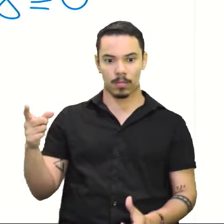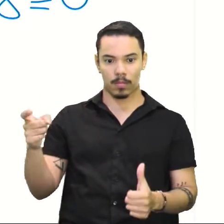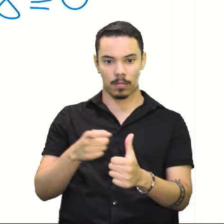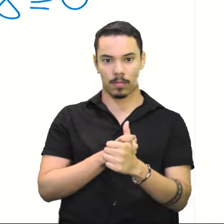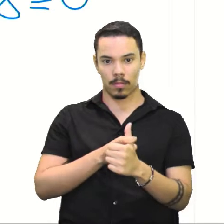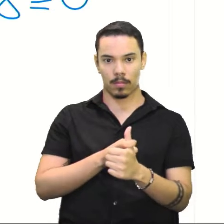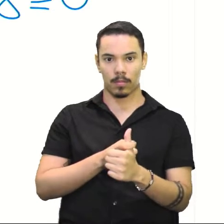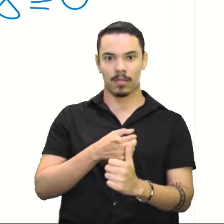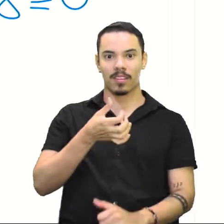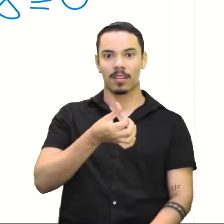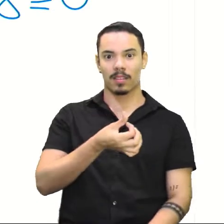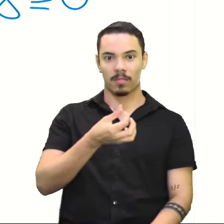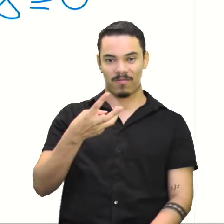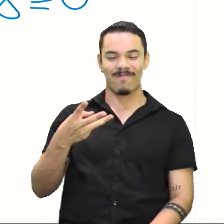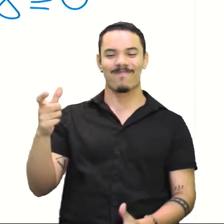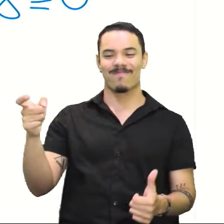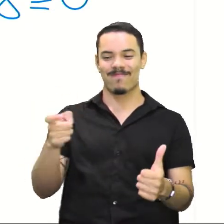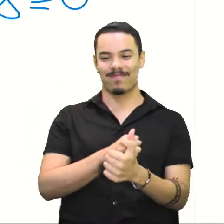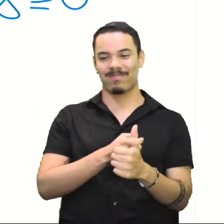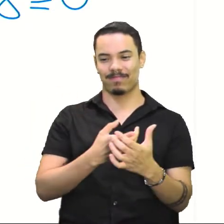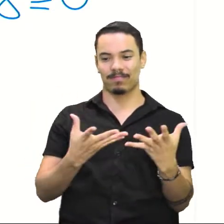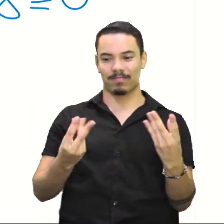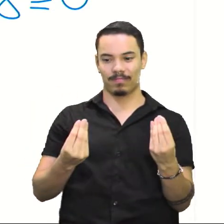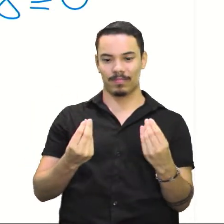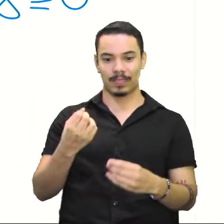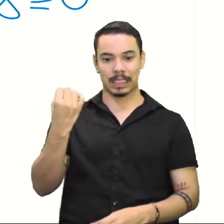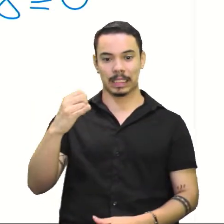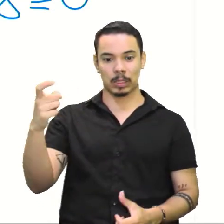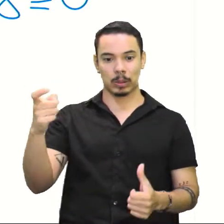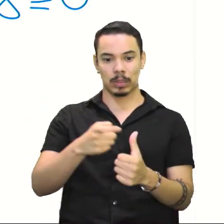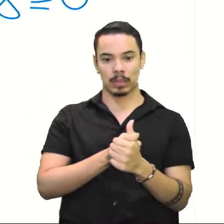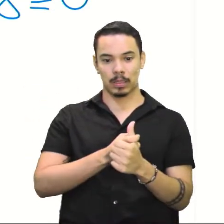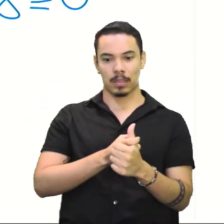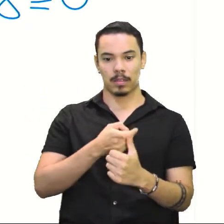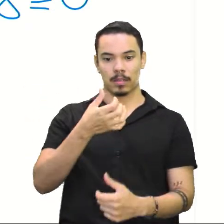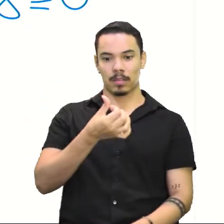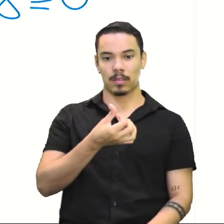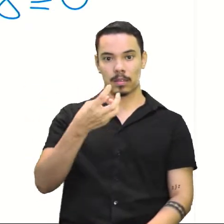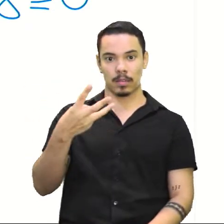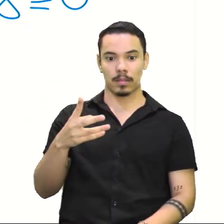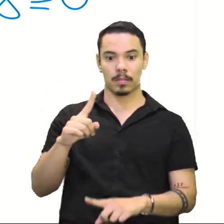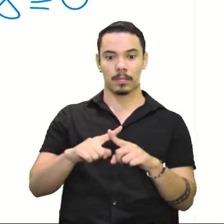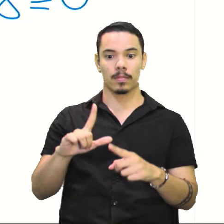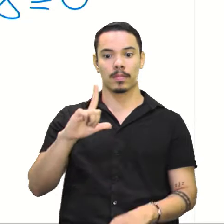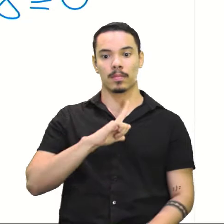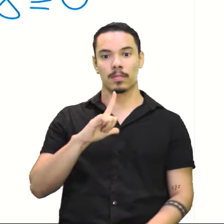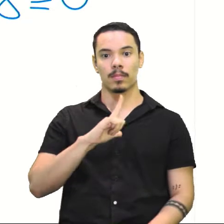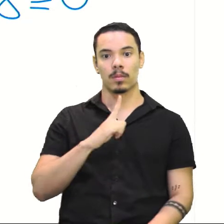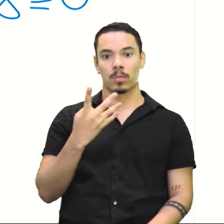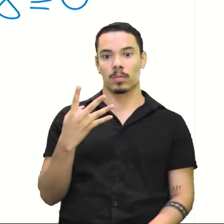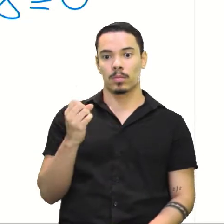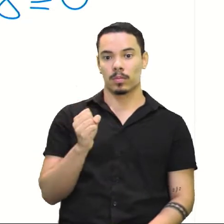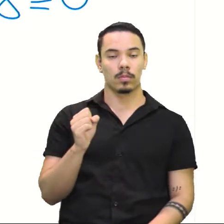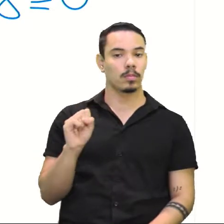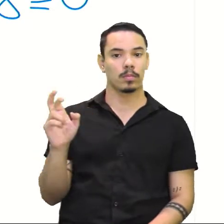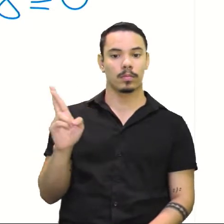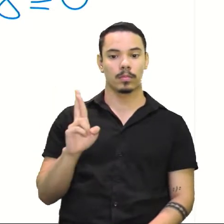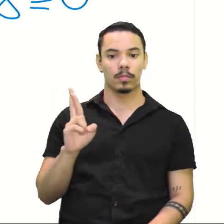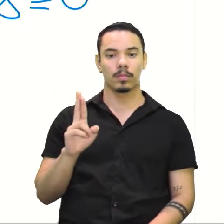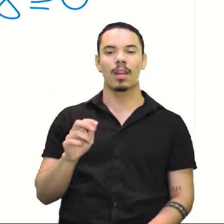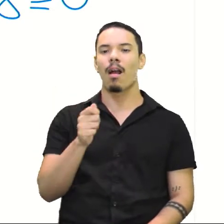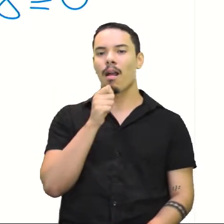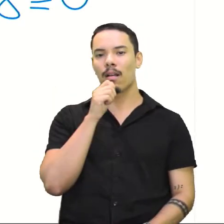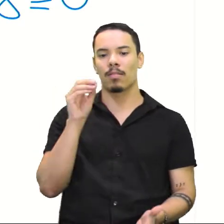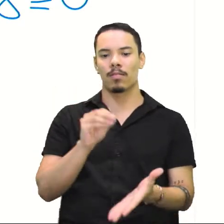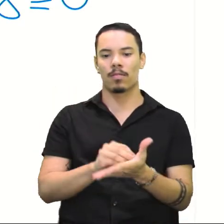deve muito. Devo muito, né? Se eu devo 63, 3, mas eu tenho 48. Fica devendo 15 ainda. 15